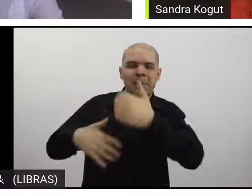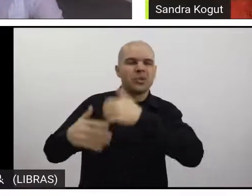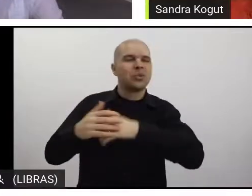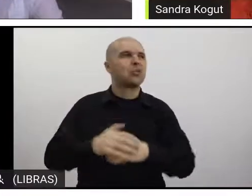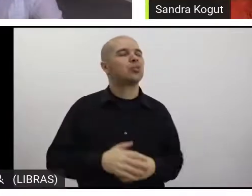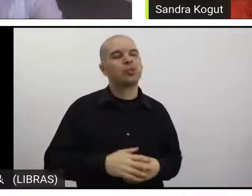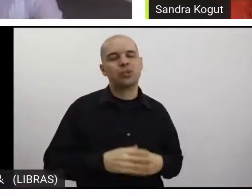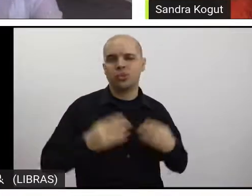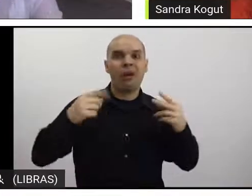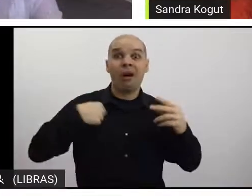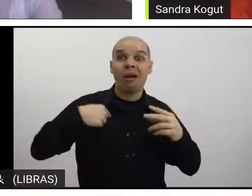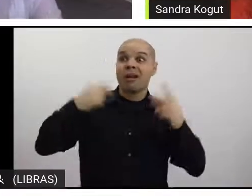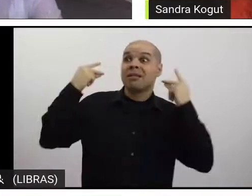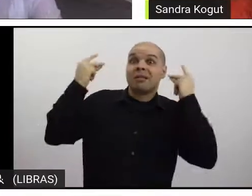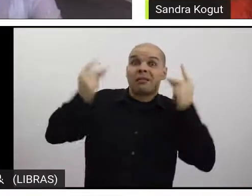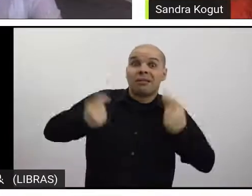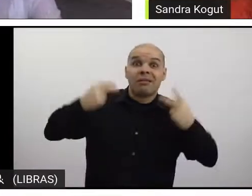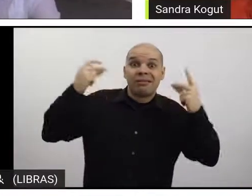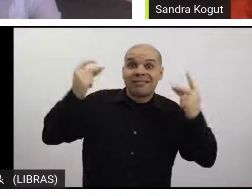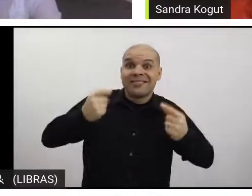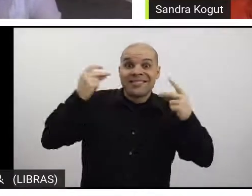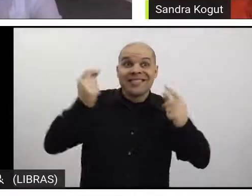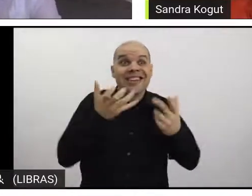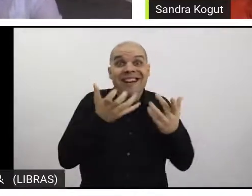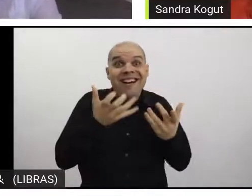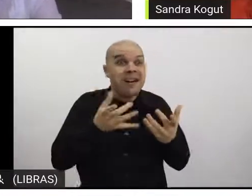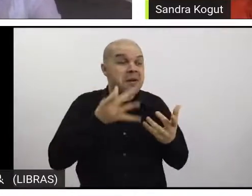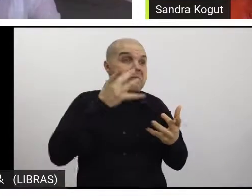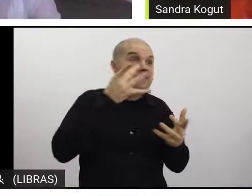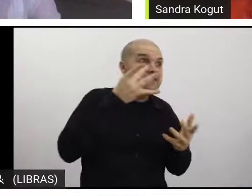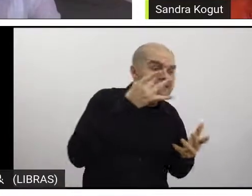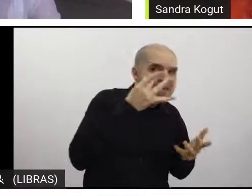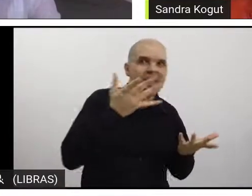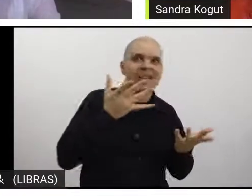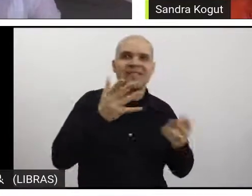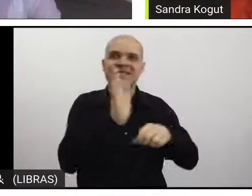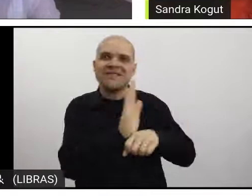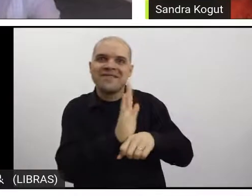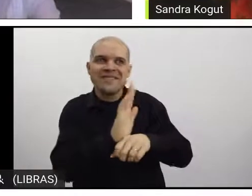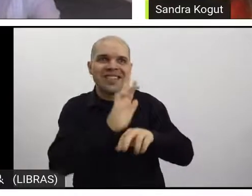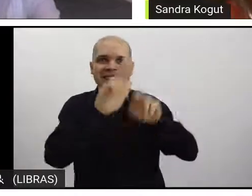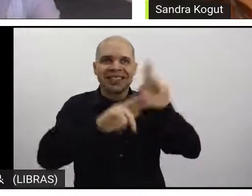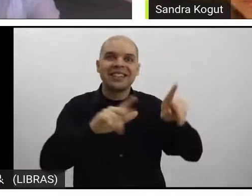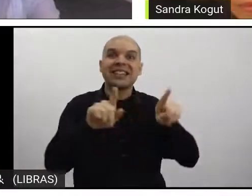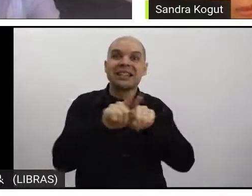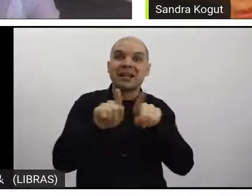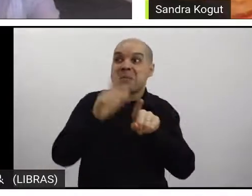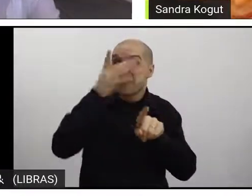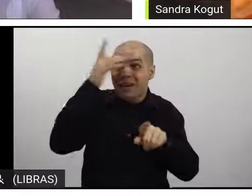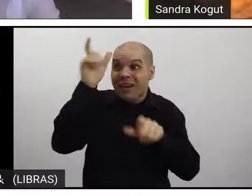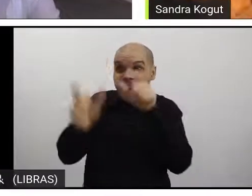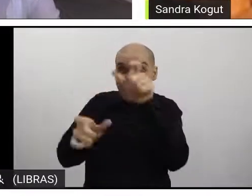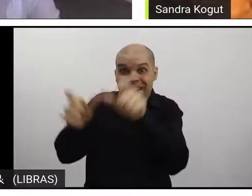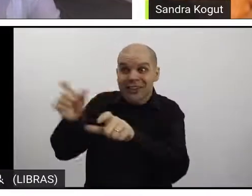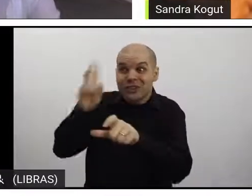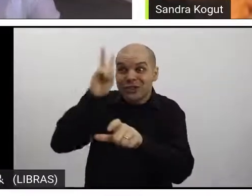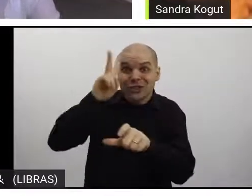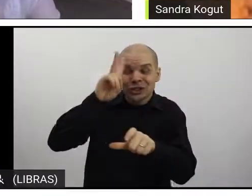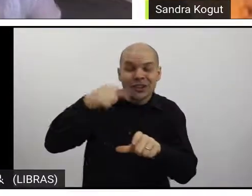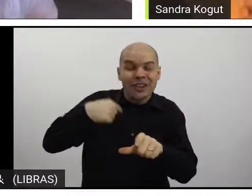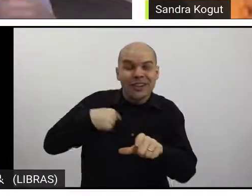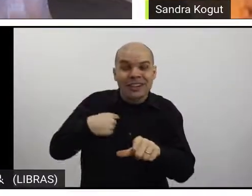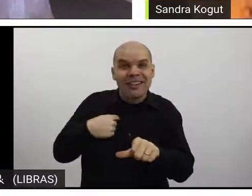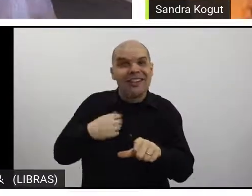buscando de acessar essas histórias como a sua, e isso me alimenta bastante, assim, como vídeo artista. Como